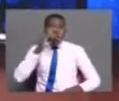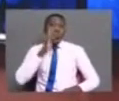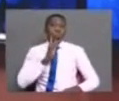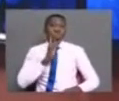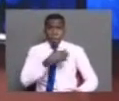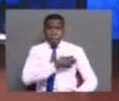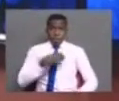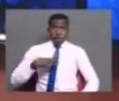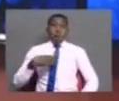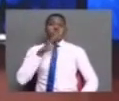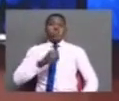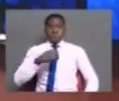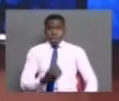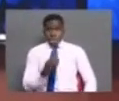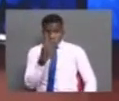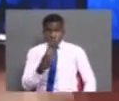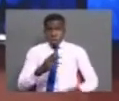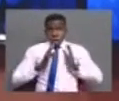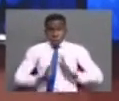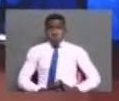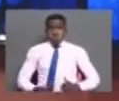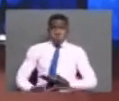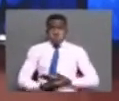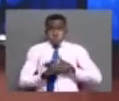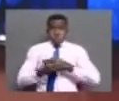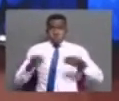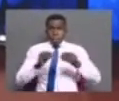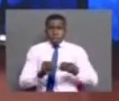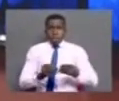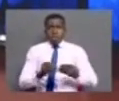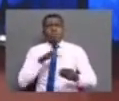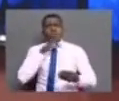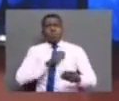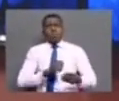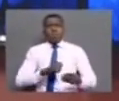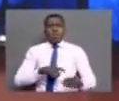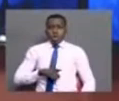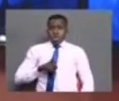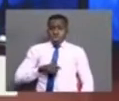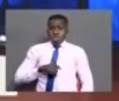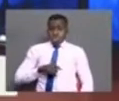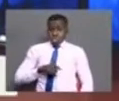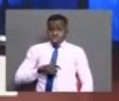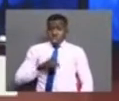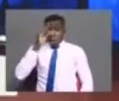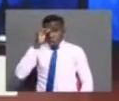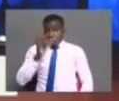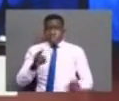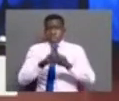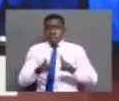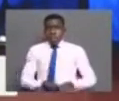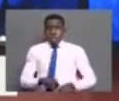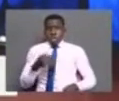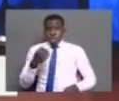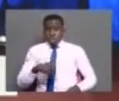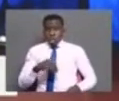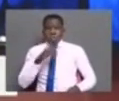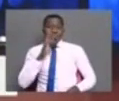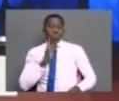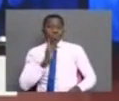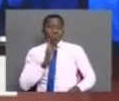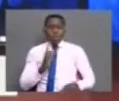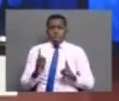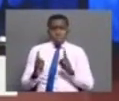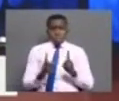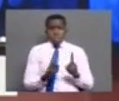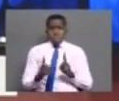e tem dois filhos que nasceram com uma anomalia que tornam os órgãos genitais amigos e também difíceis